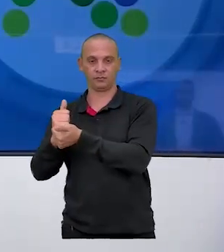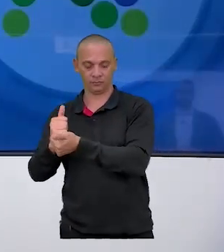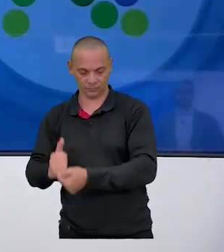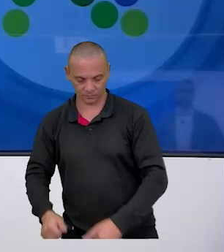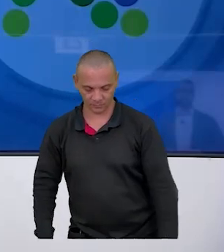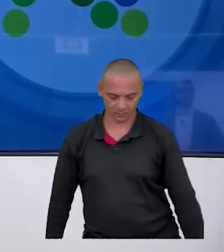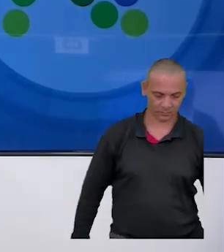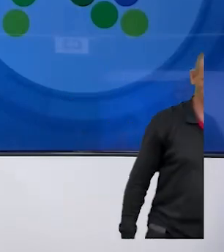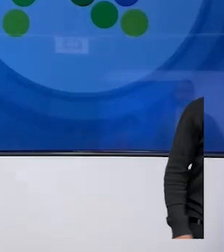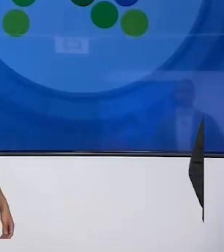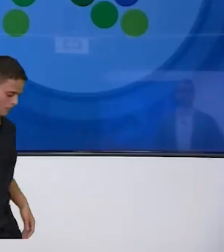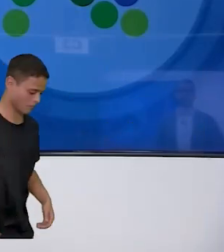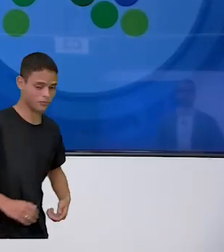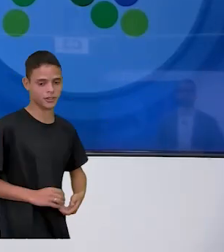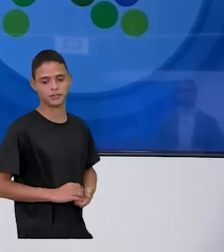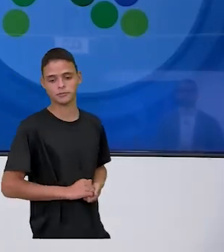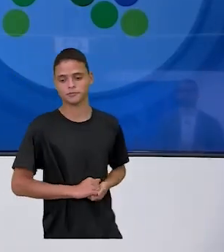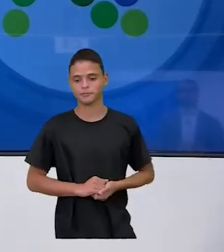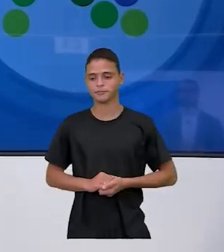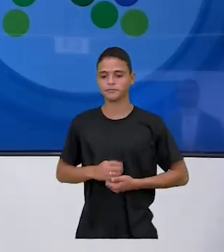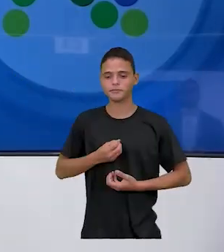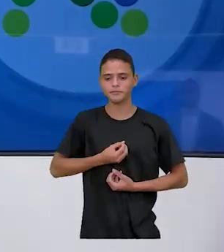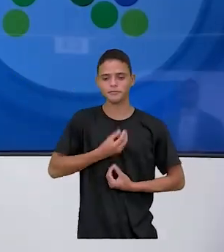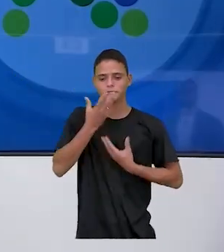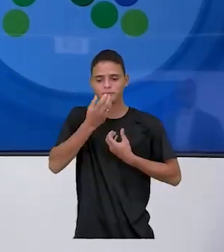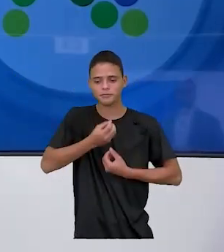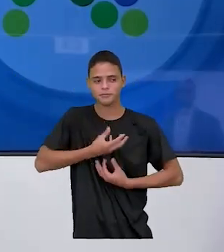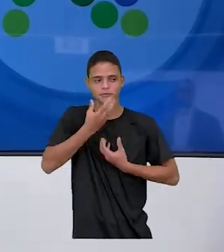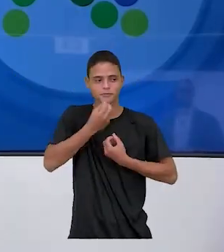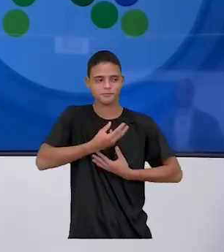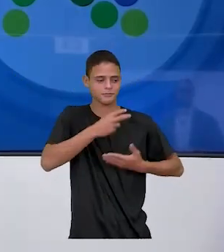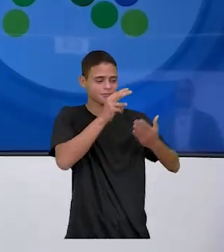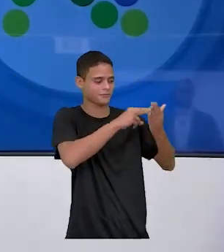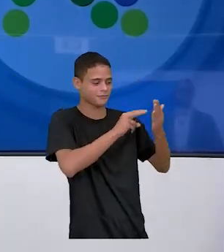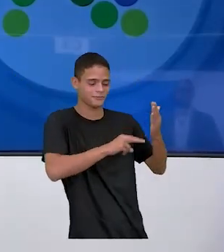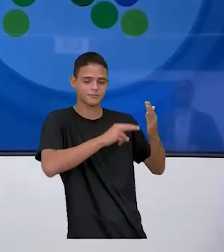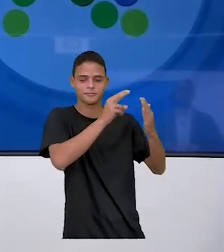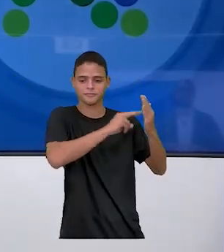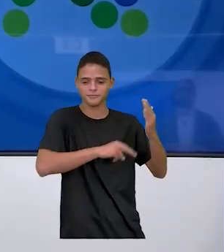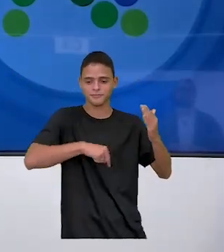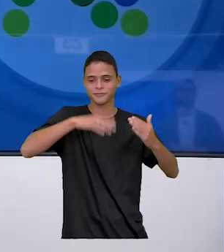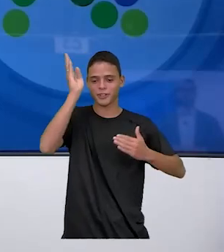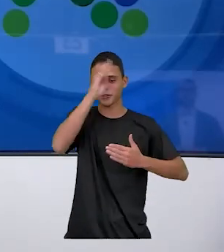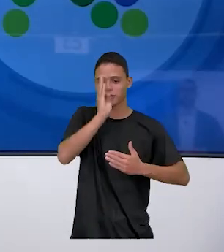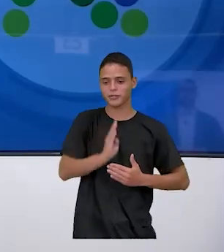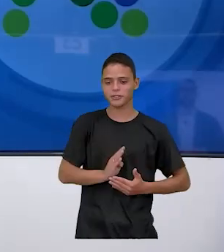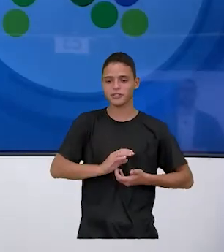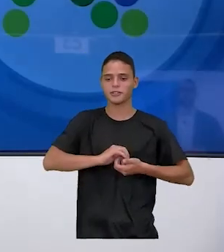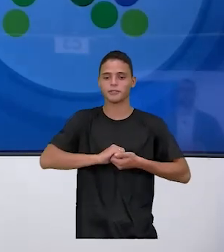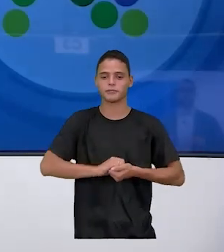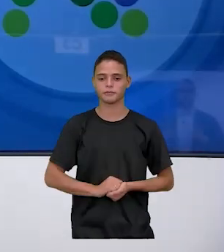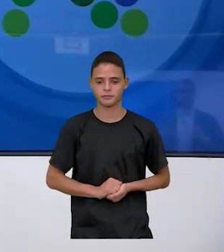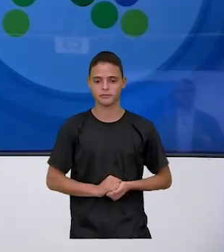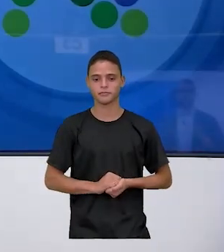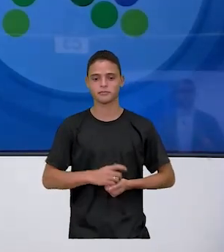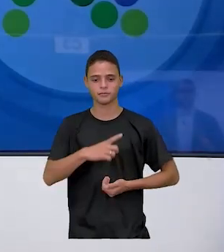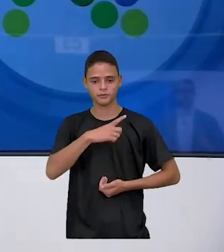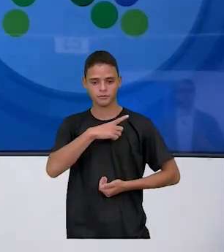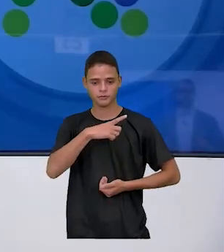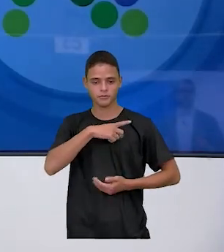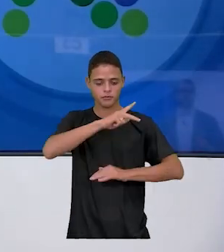Gonçalves Dias, ele foi escrito, o autor estava em Portugal e ele sentia saudade do Brasil. E ele pinta um